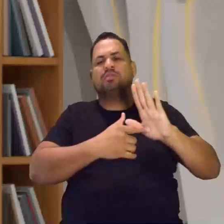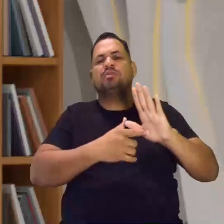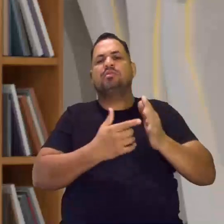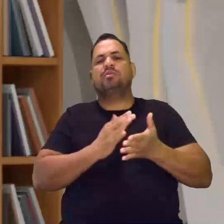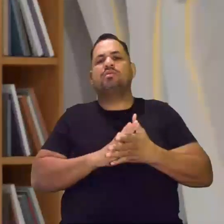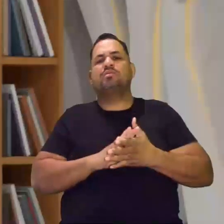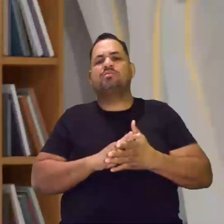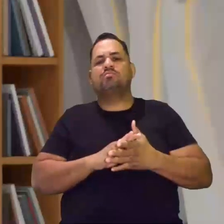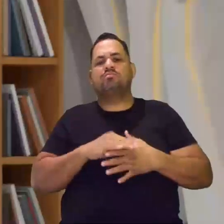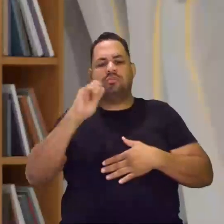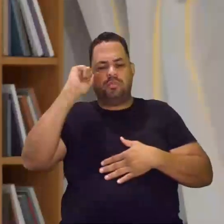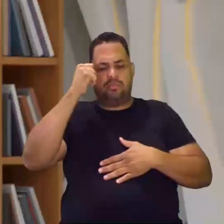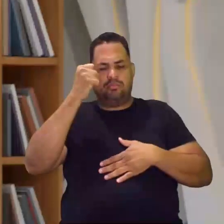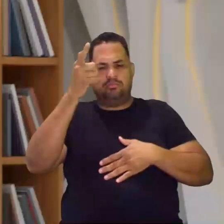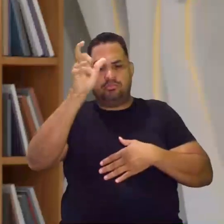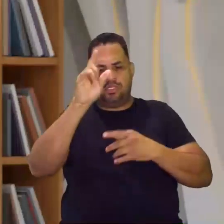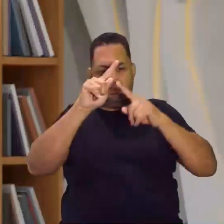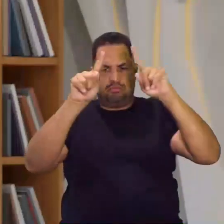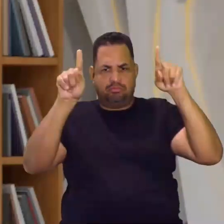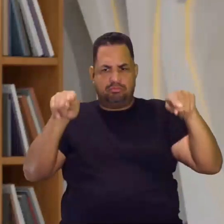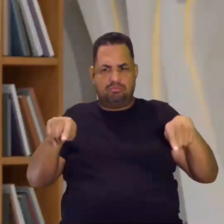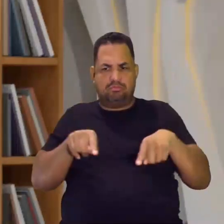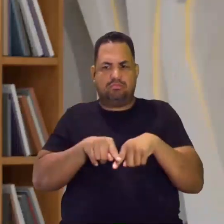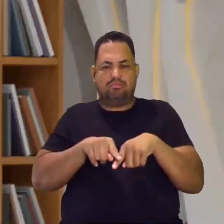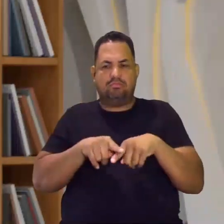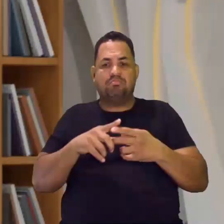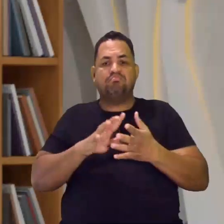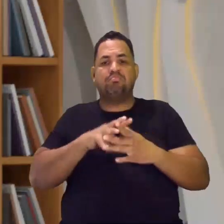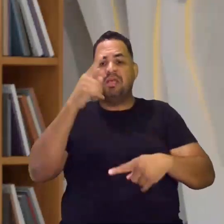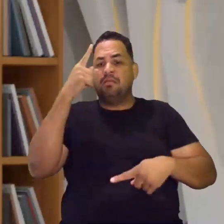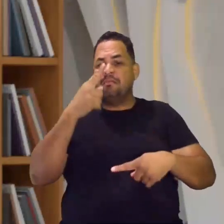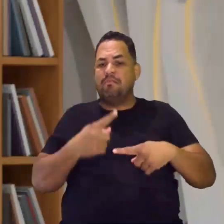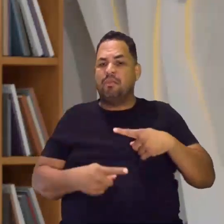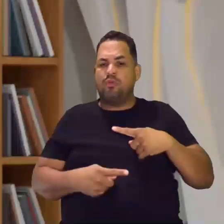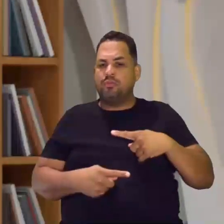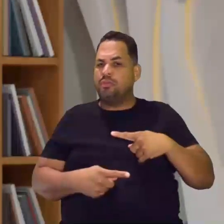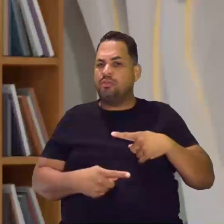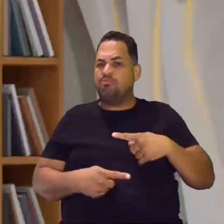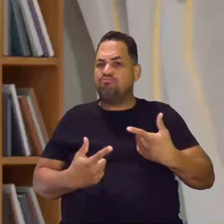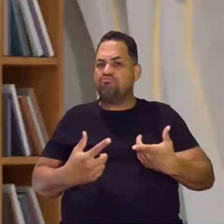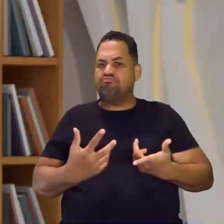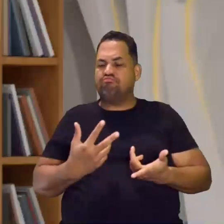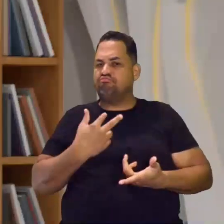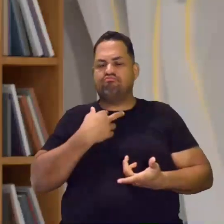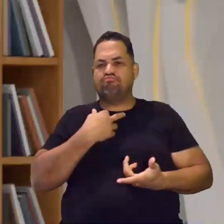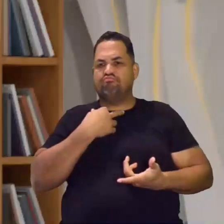proibido pintar um negro numa tela. Era proibido tirar uma foto.